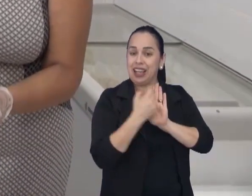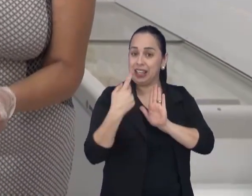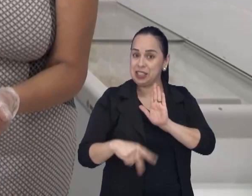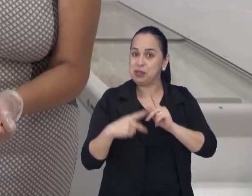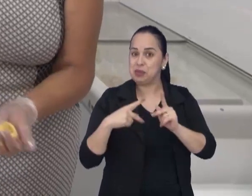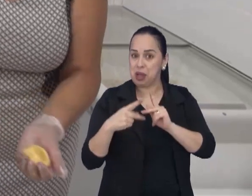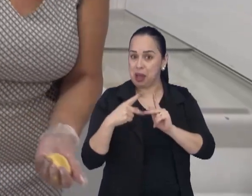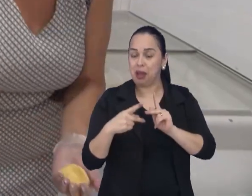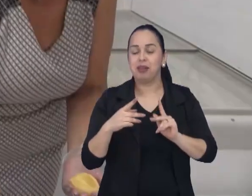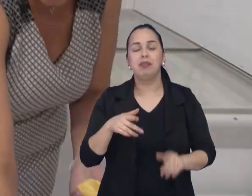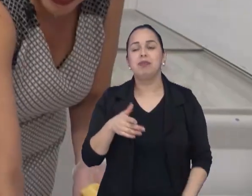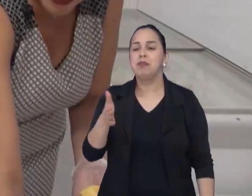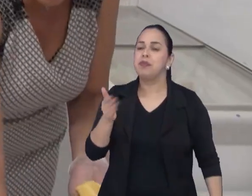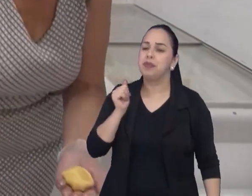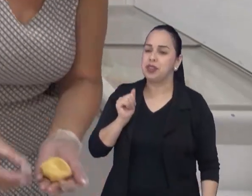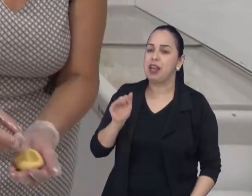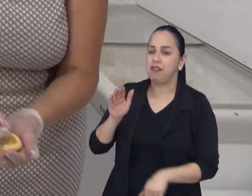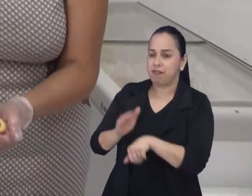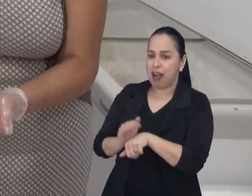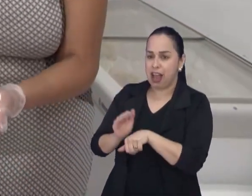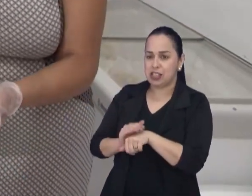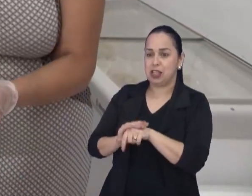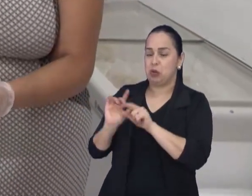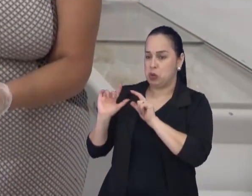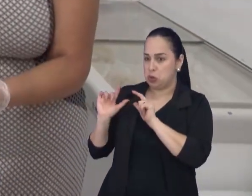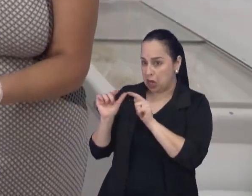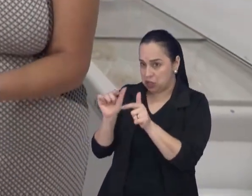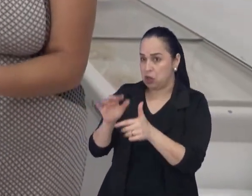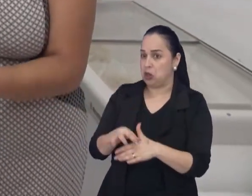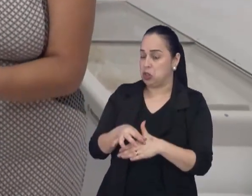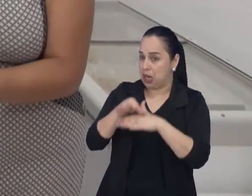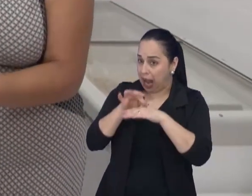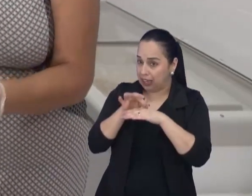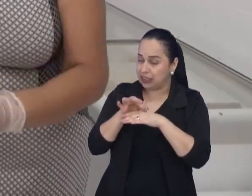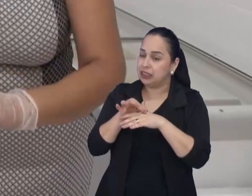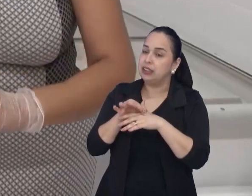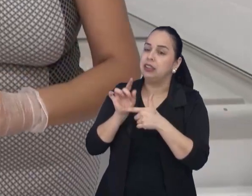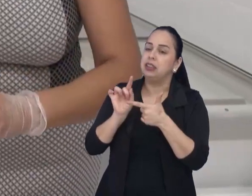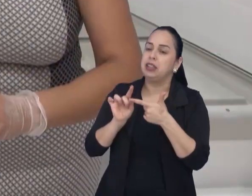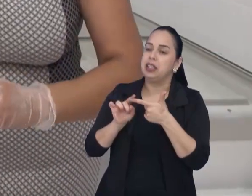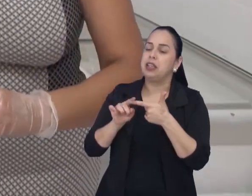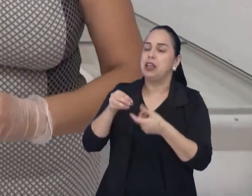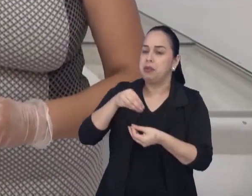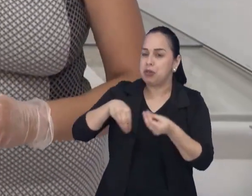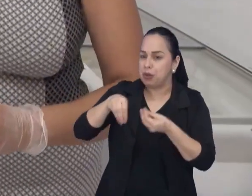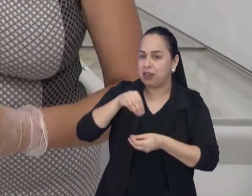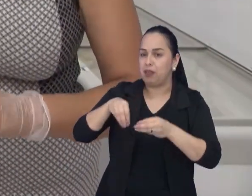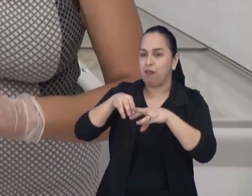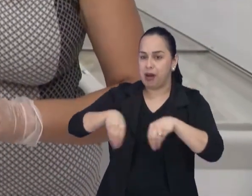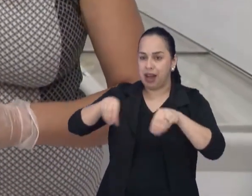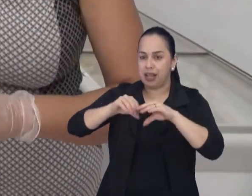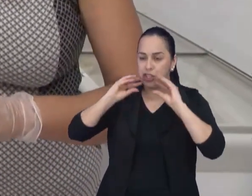né? Sim. Você aqui, além de fazer esse tradicional, que é de carne e farinha de milho, vocês fazem